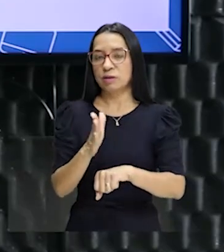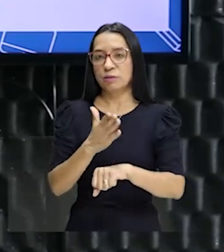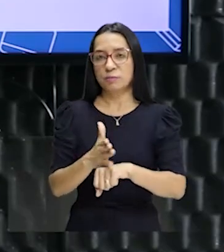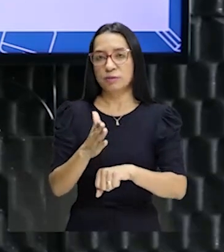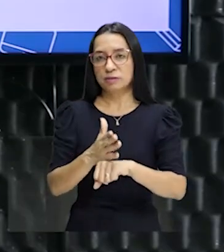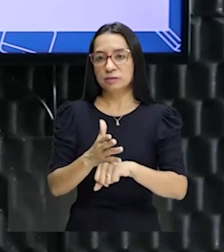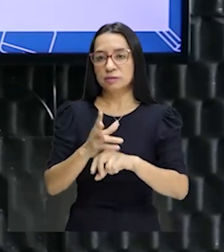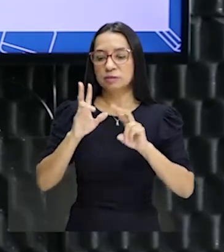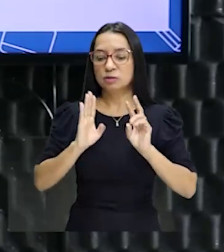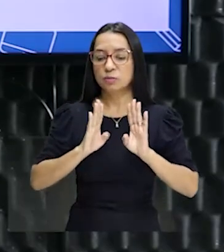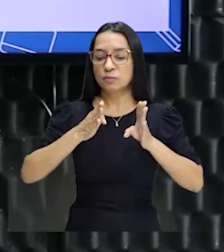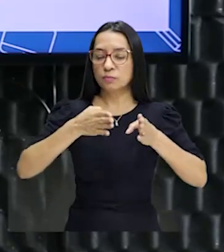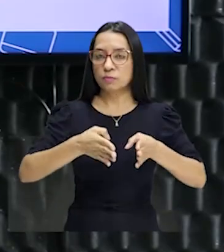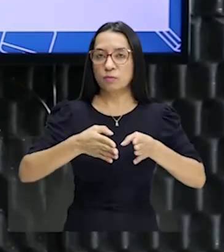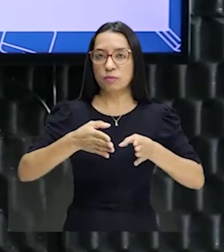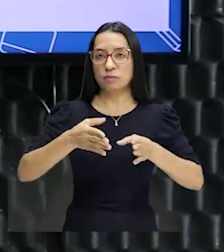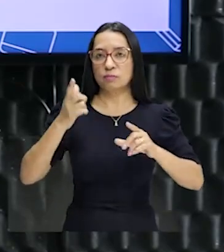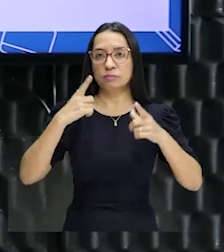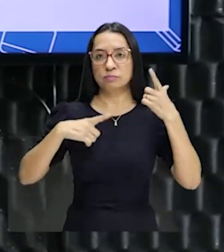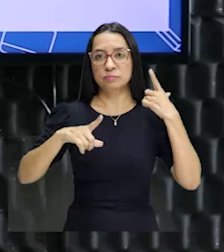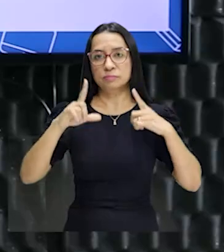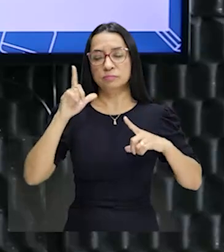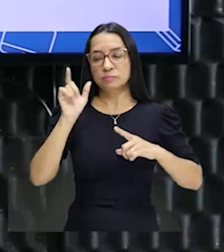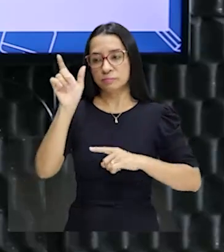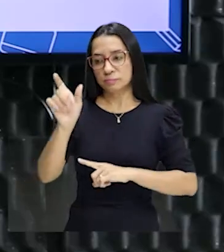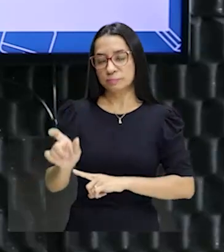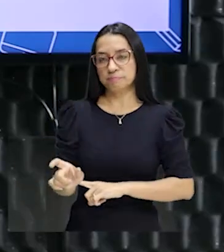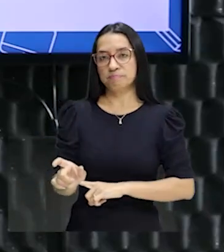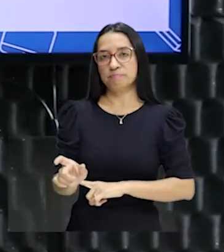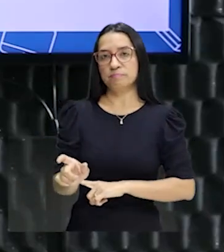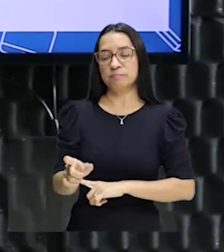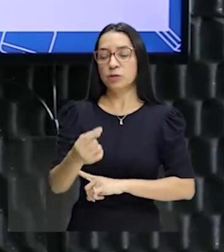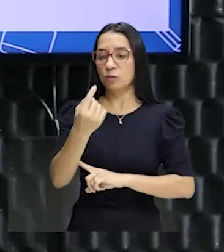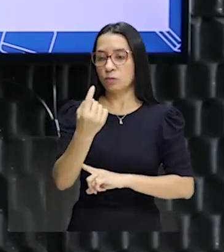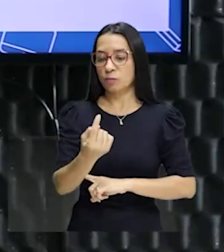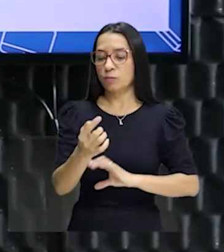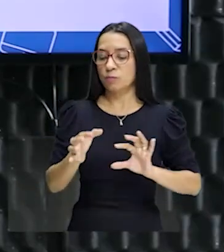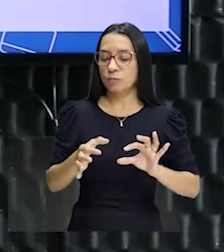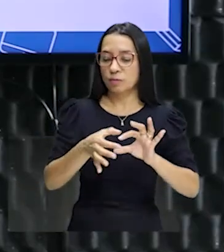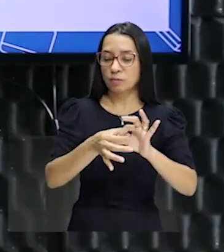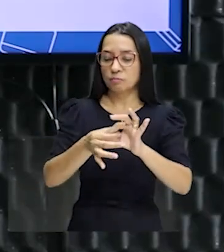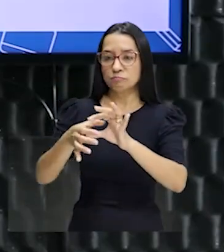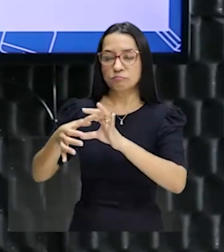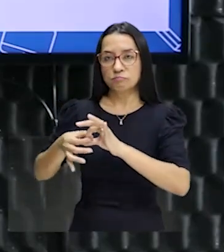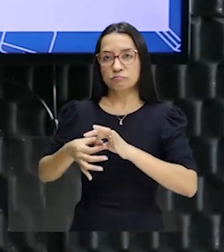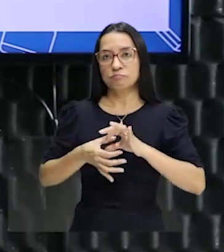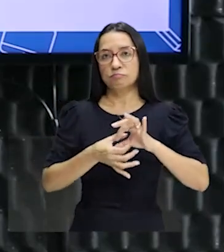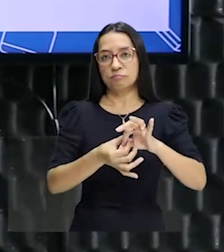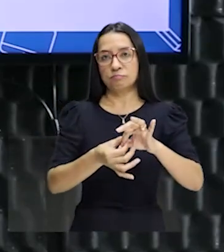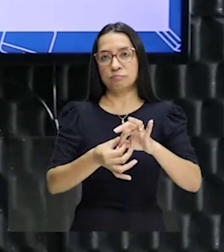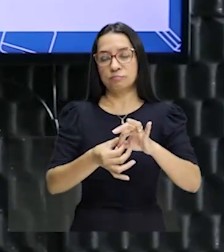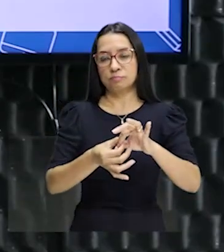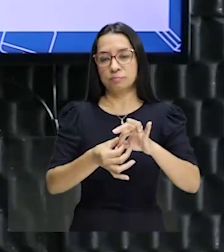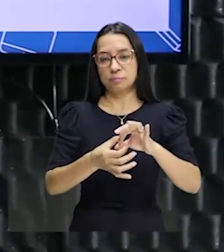ela visa ao lazer desse indivíduo. Então, uma está em consonância com a